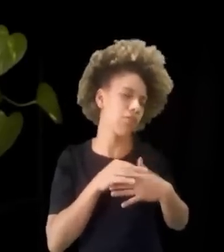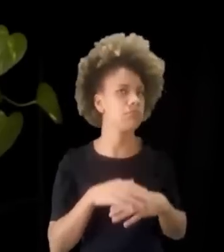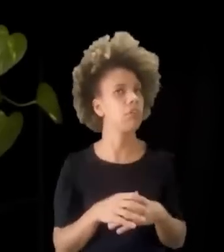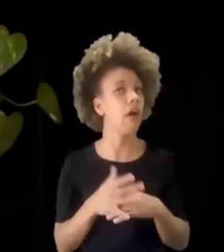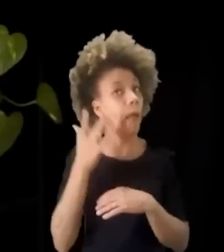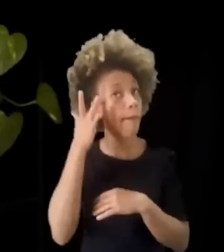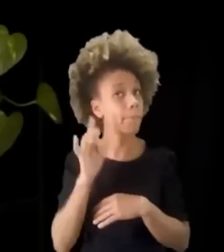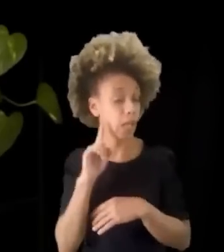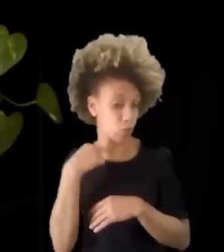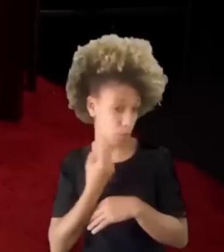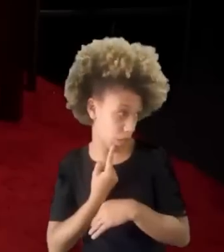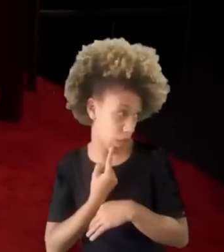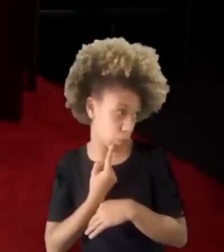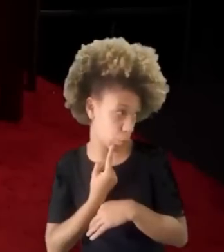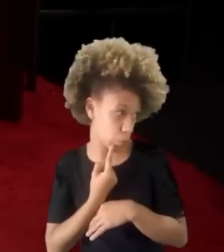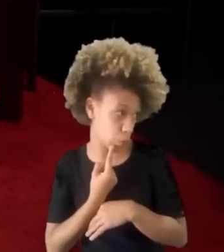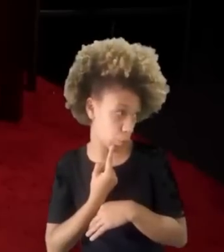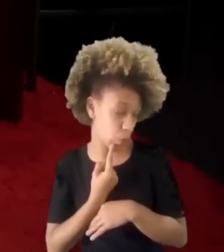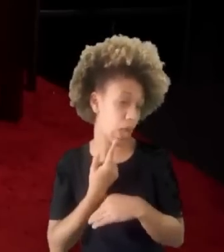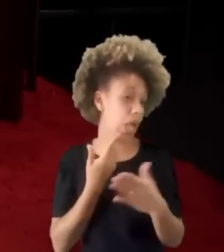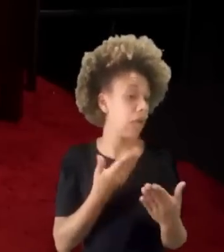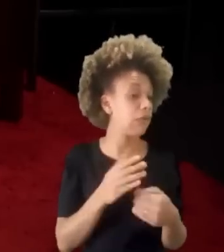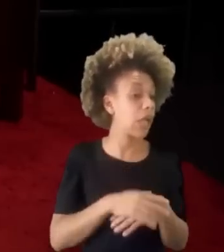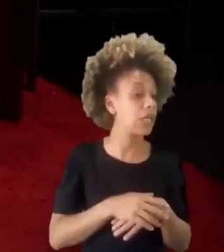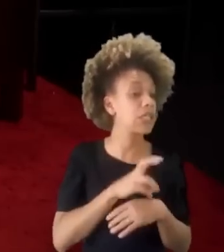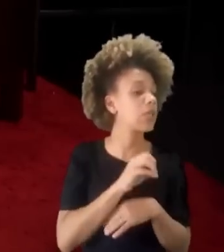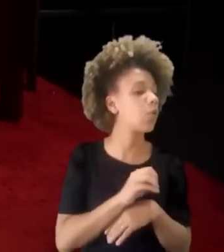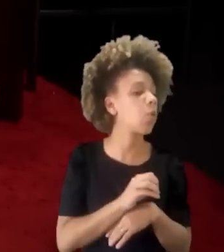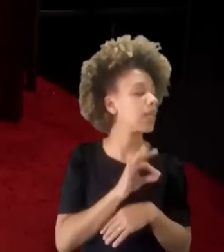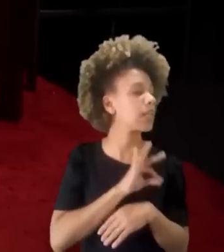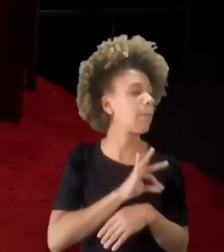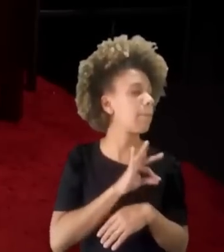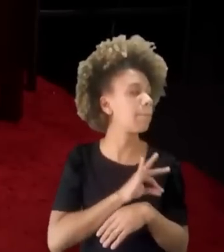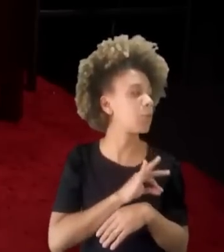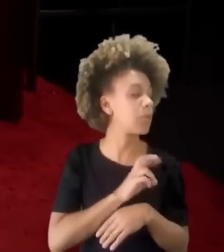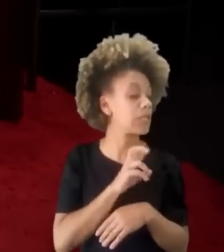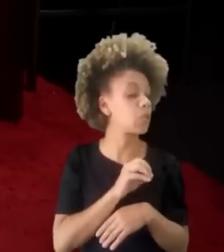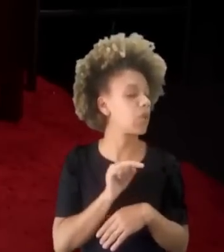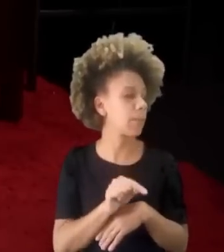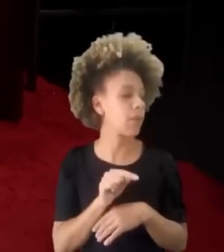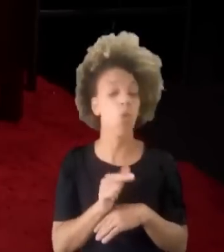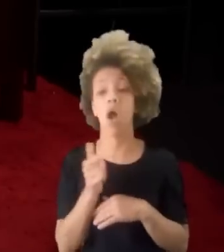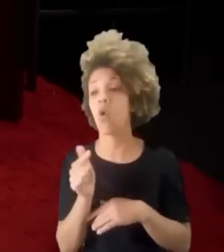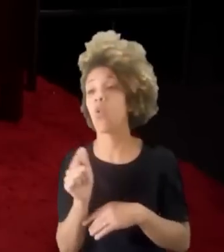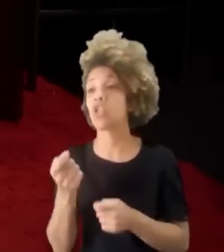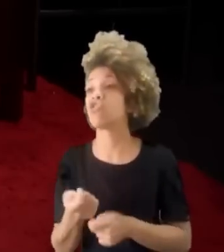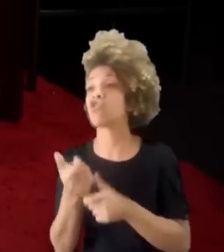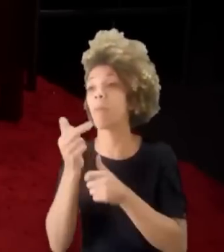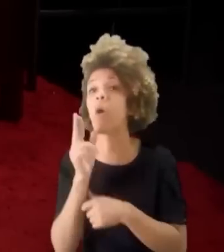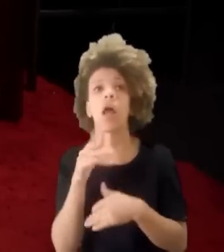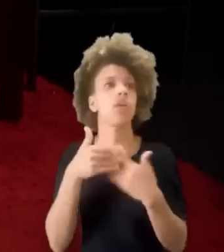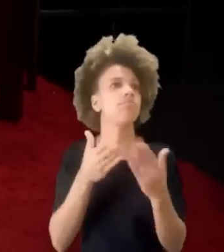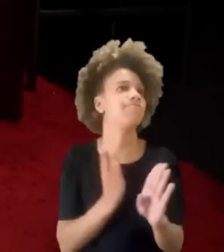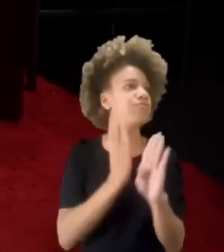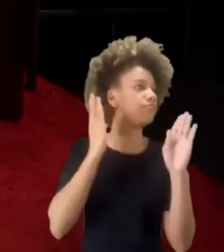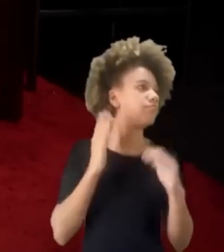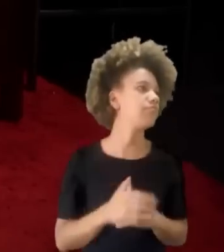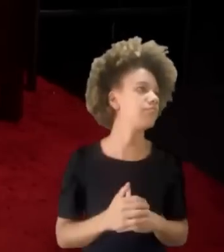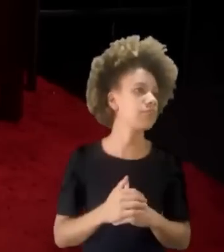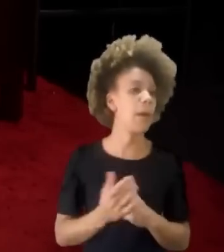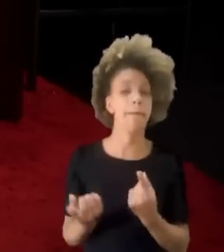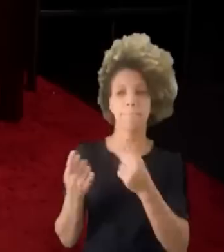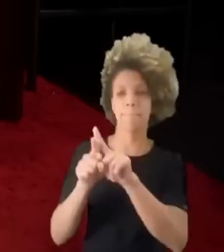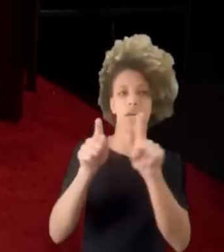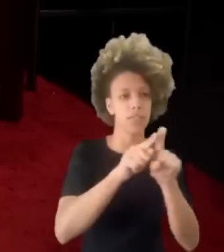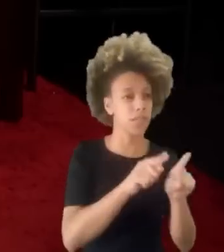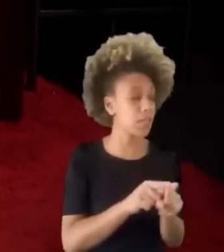aí amanhã você é um deputado E aí a mãe está ganhando 50 pau por mês e amanhã você tá ali amanhã o champanhe e o pergunta você tá